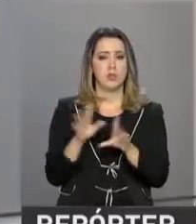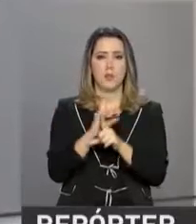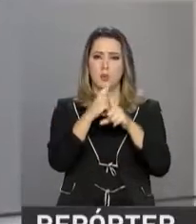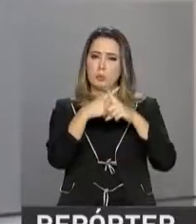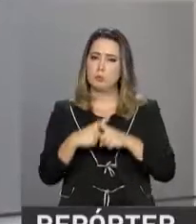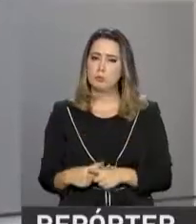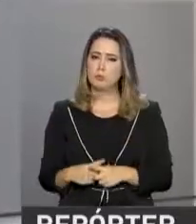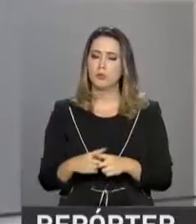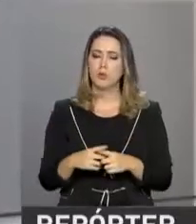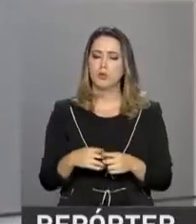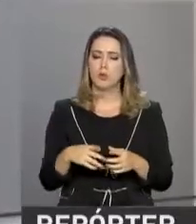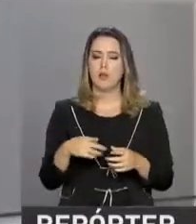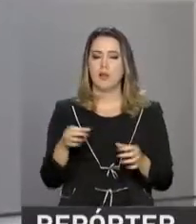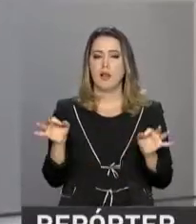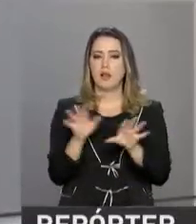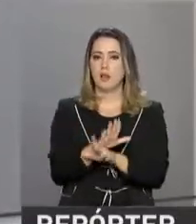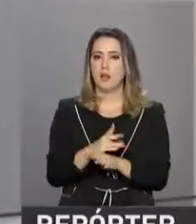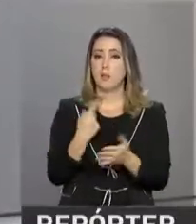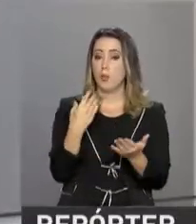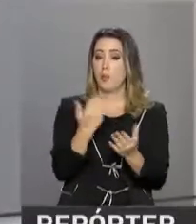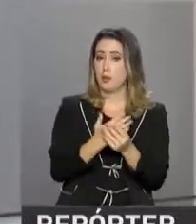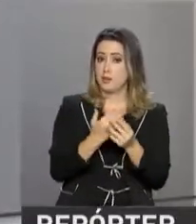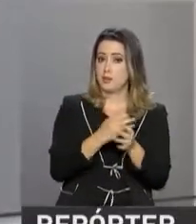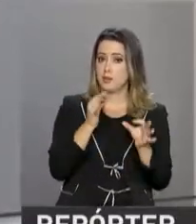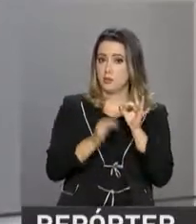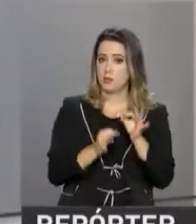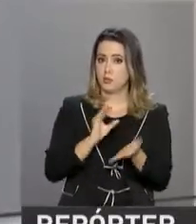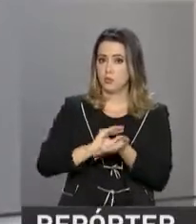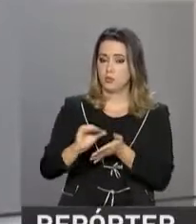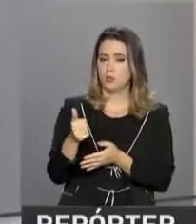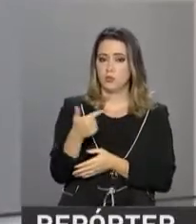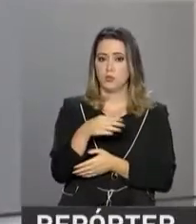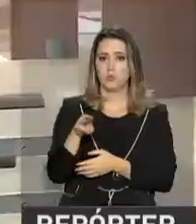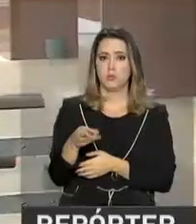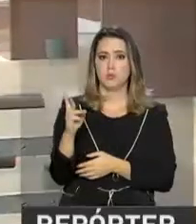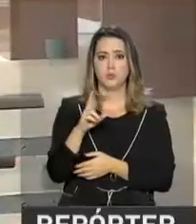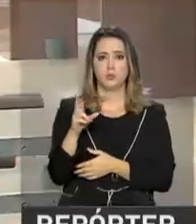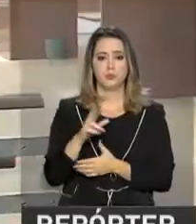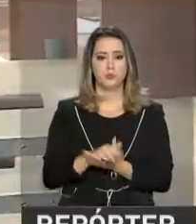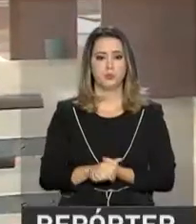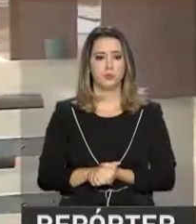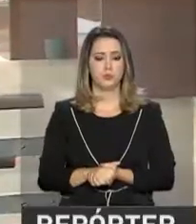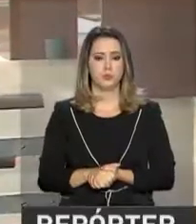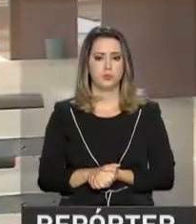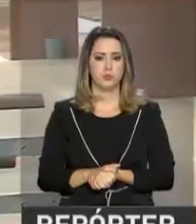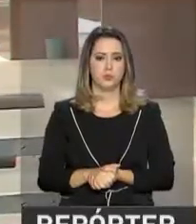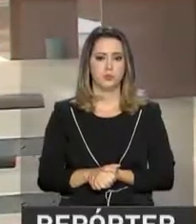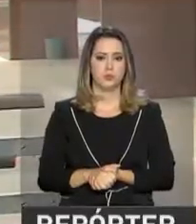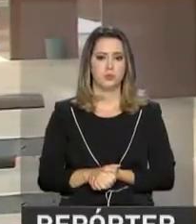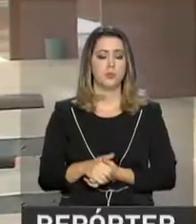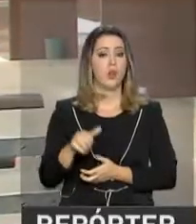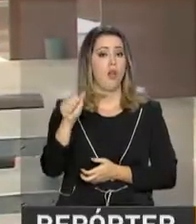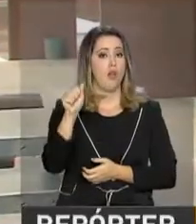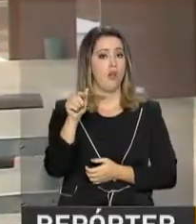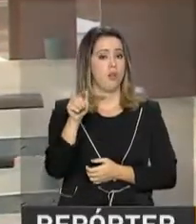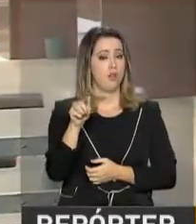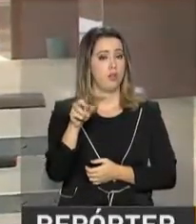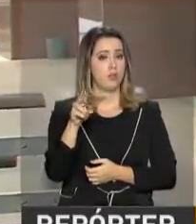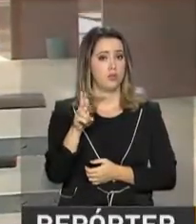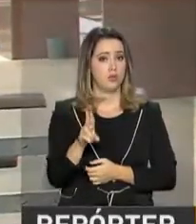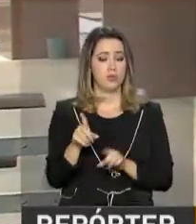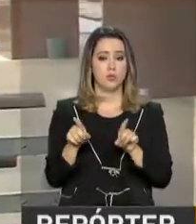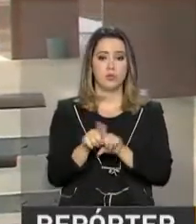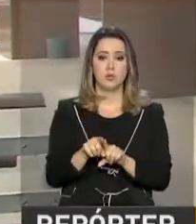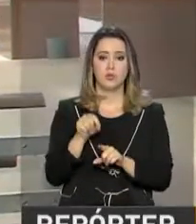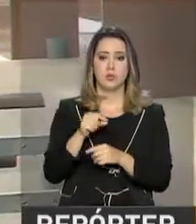judiciais e deve injetar cerca de 12 milhões de reais na economia. A Advocacia-Geral da União mediou mais